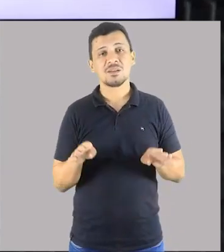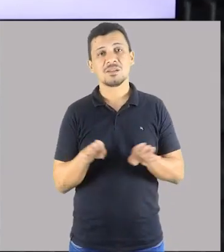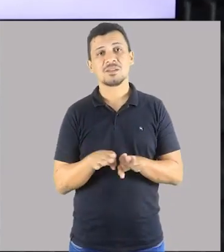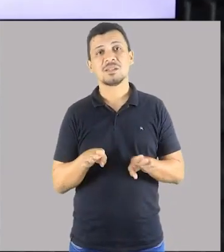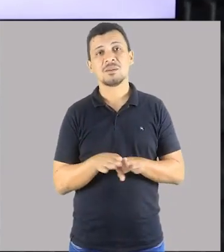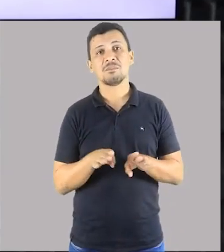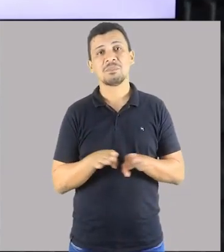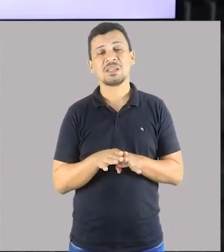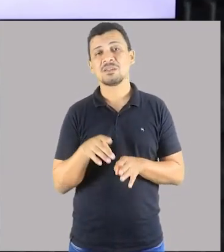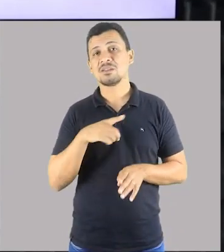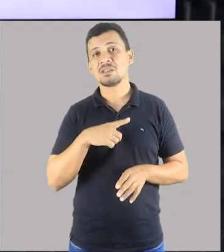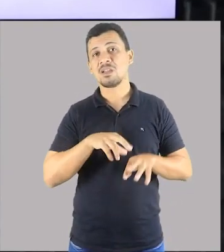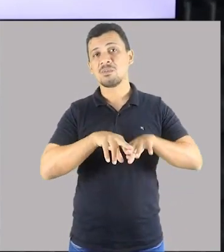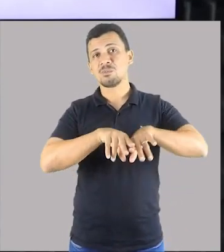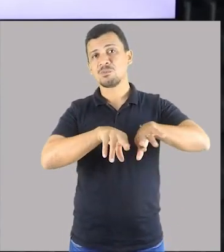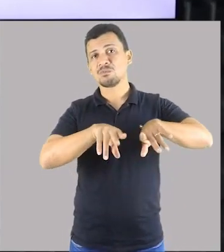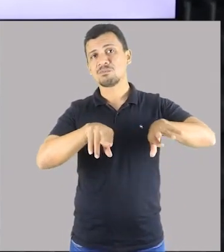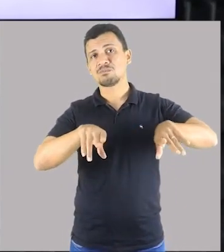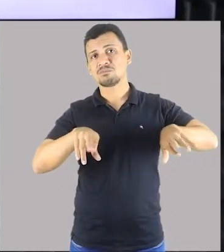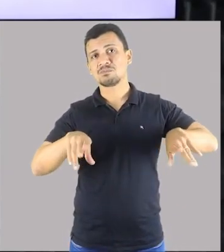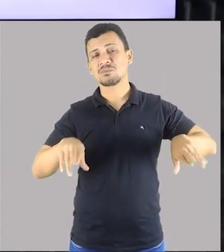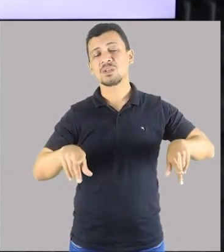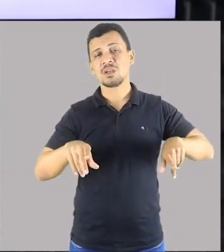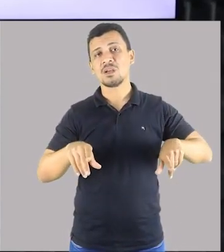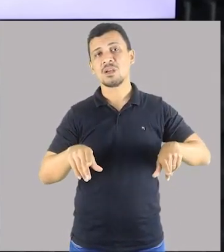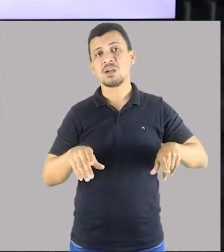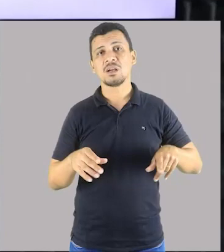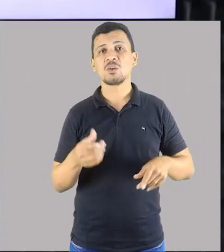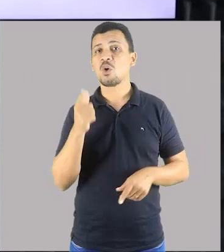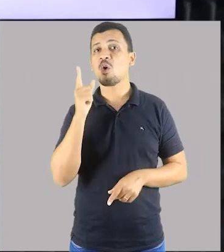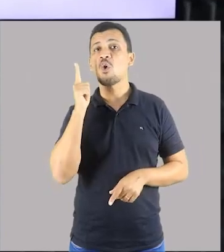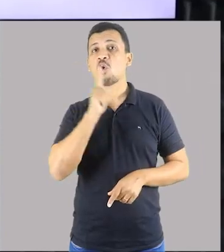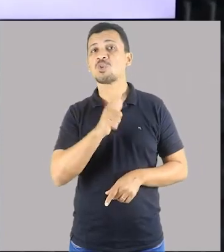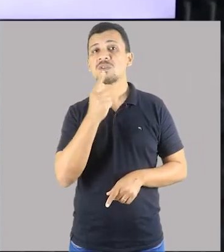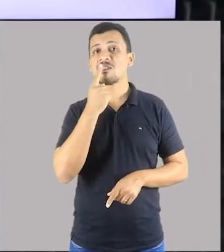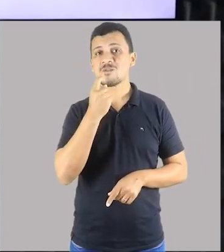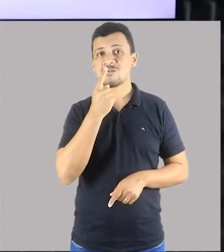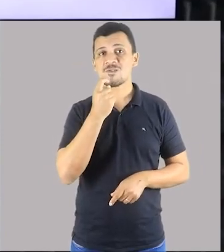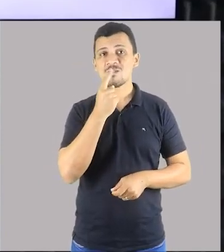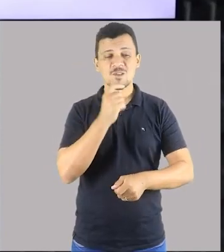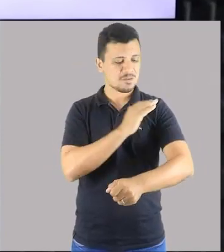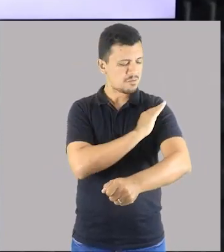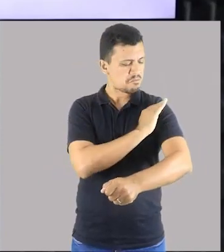também se multiplicam. Para chegar mais sangue naquela musculatura,